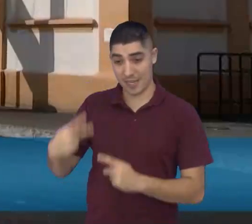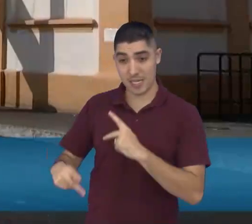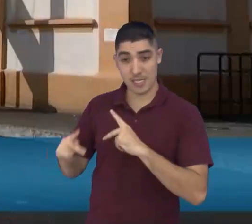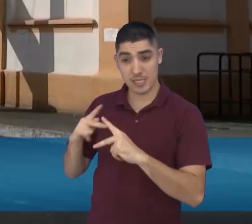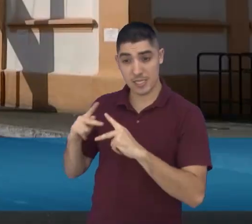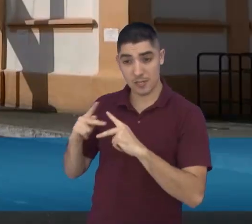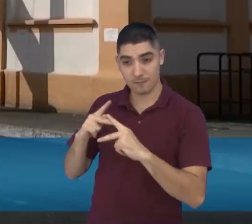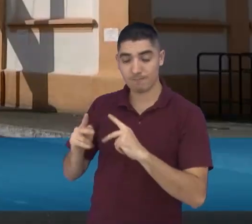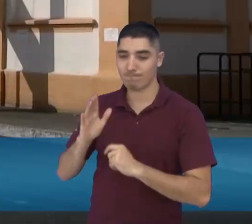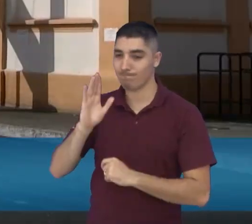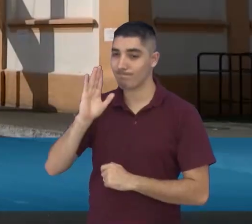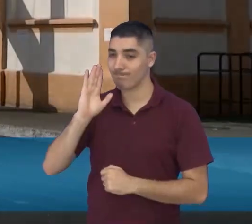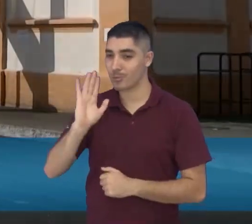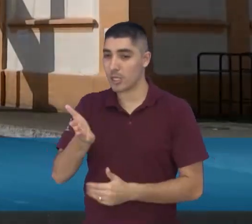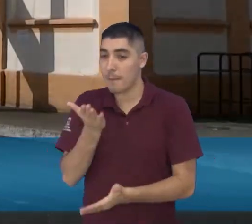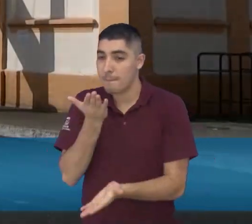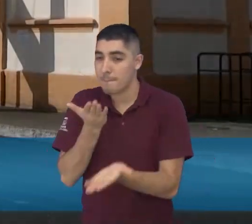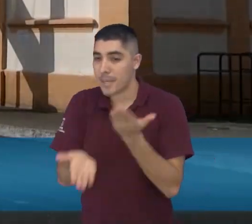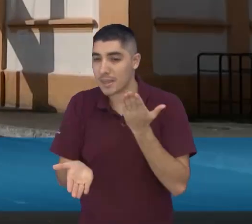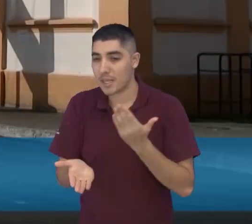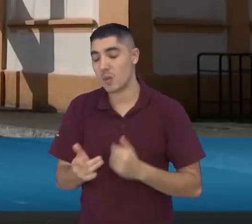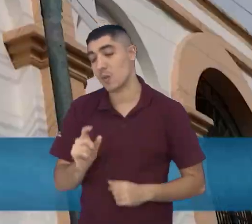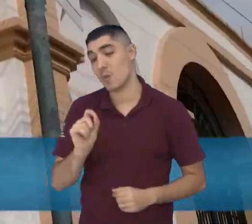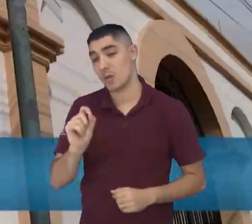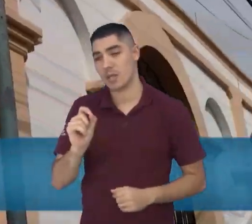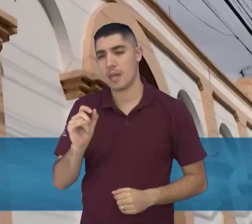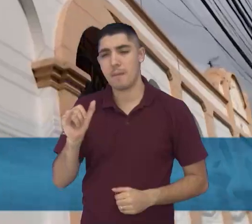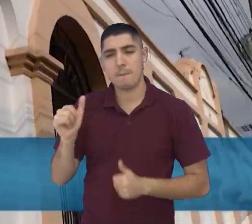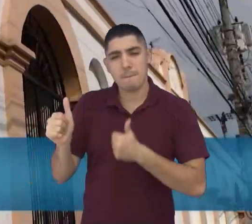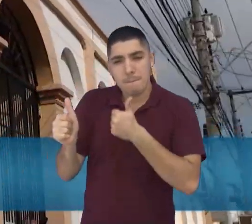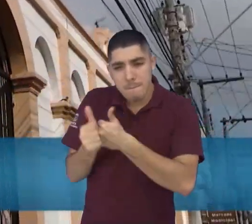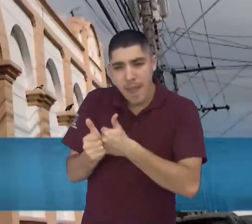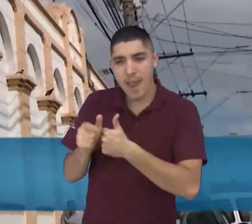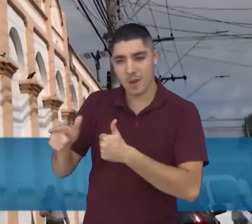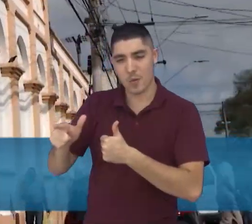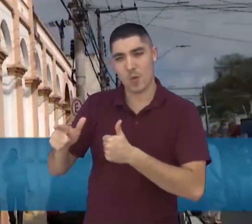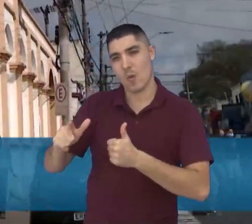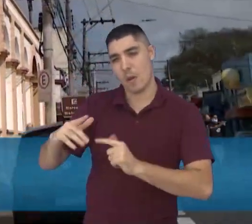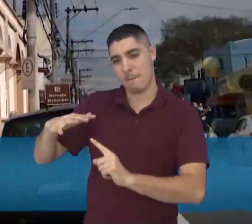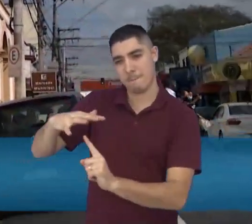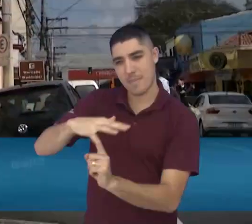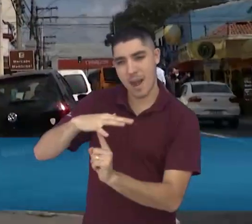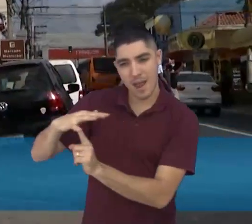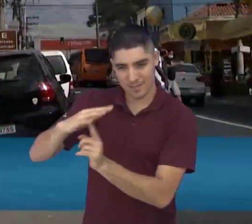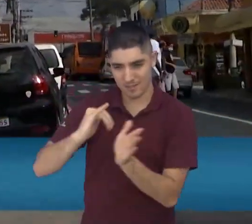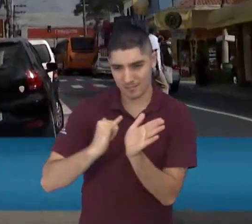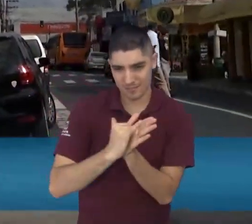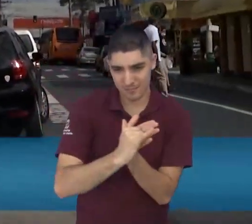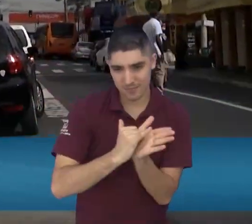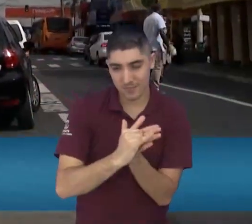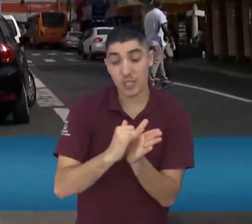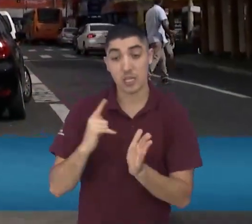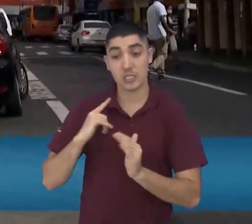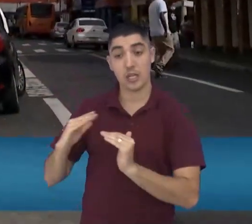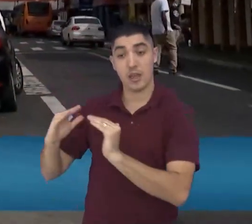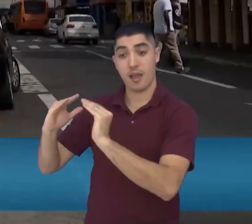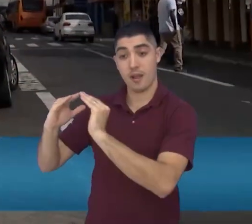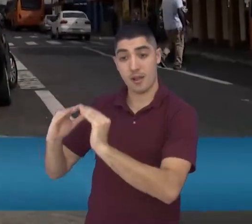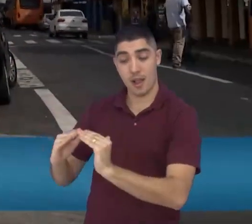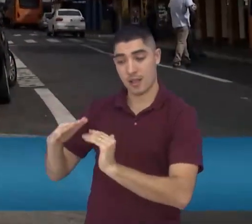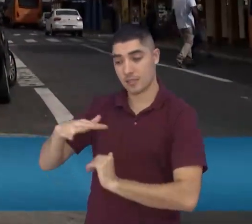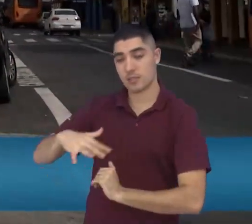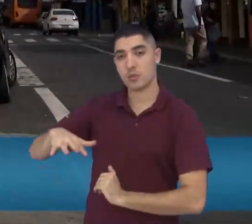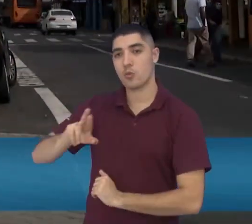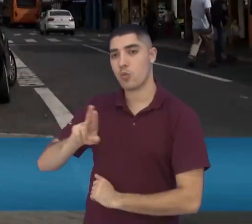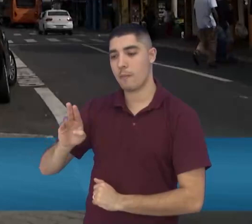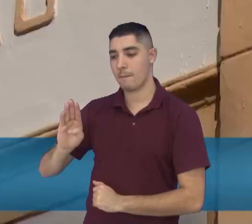seria muito interessante. Ali próximo da Praça Afonso Pena, tinha a residência dos Barachos. Era dois